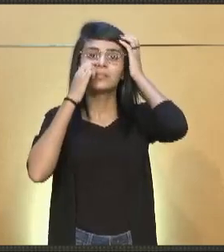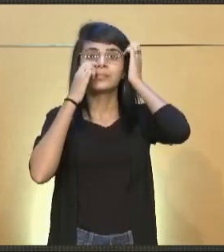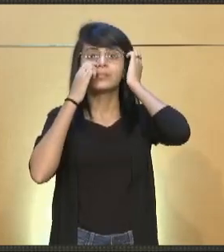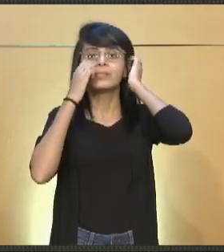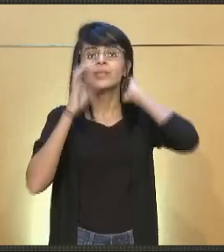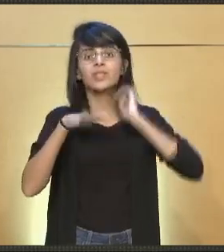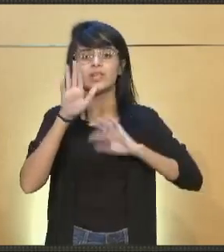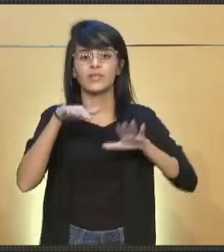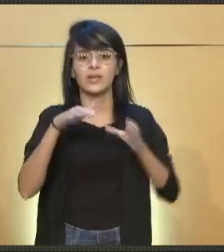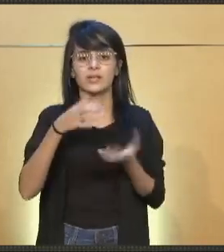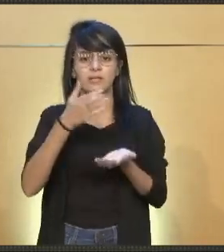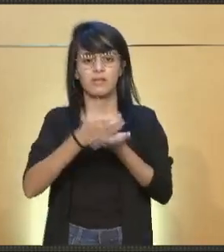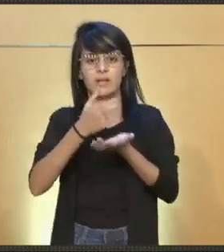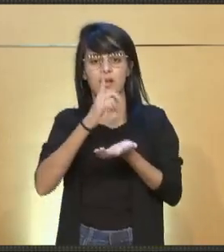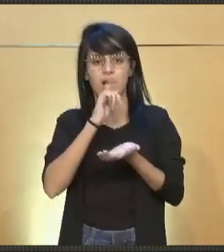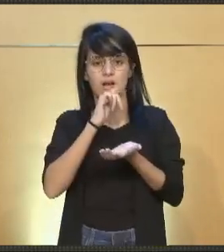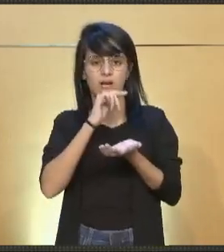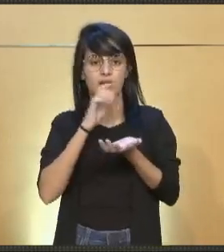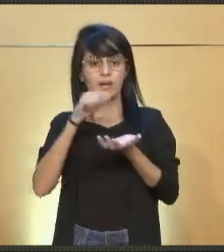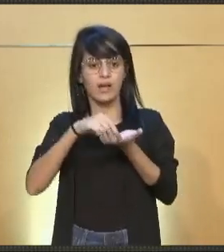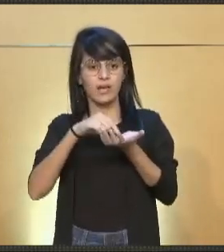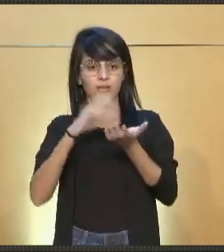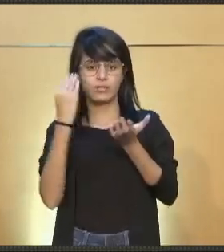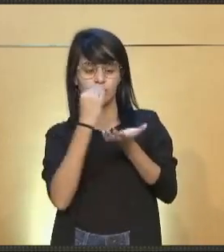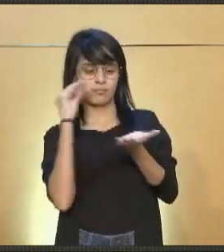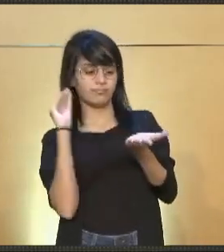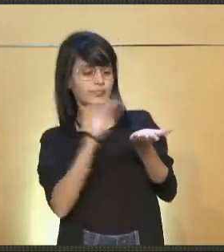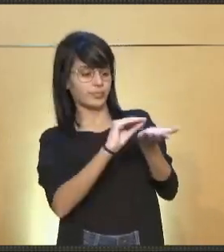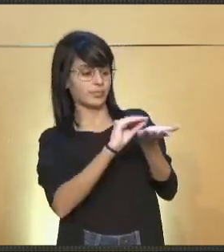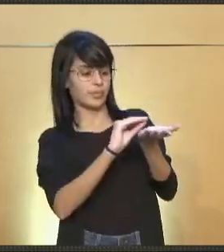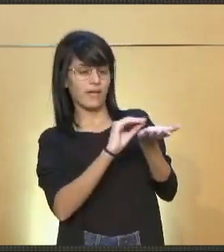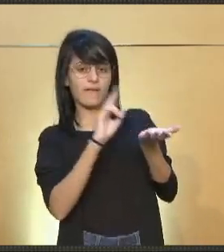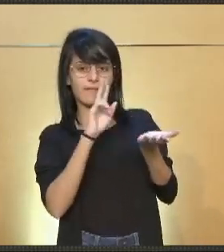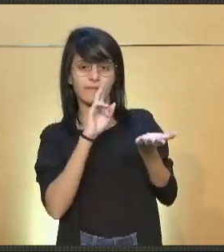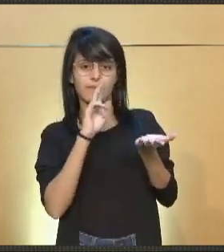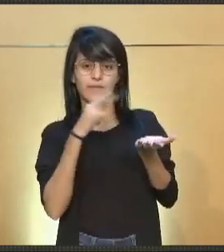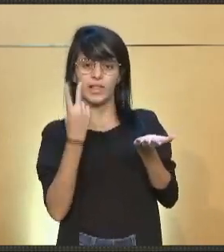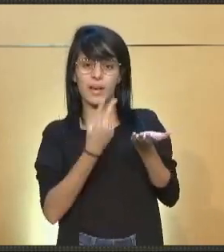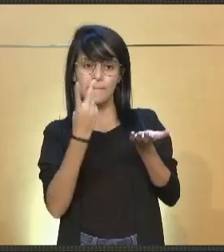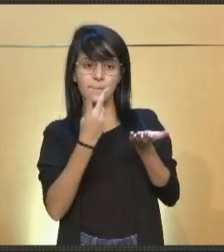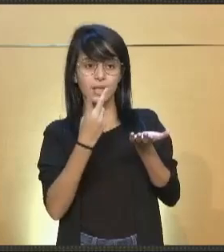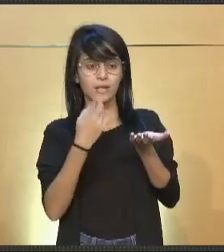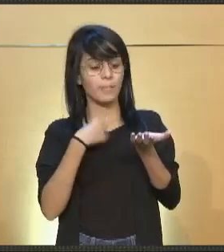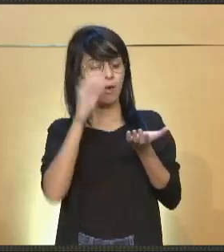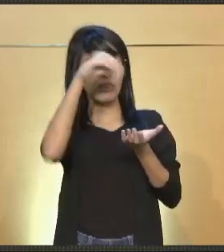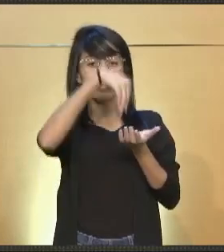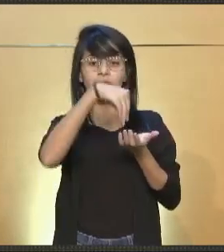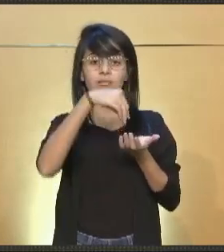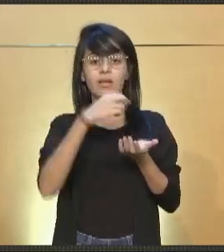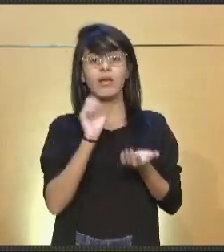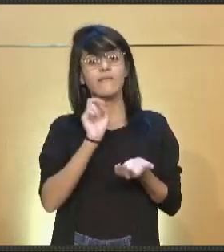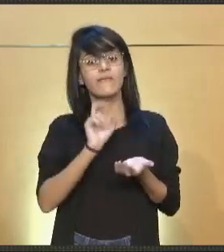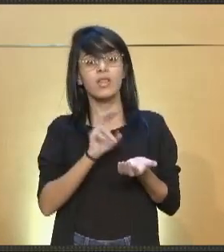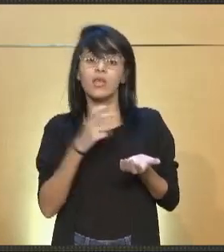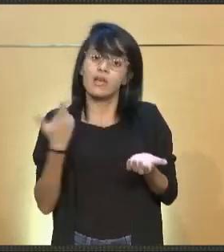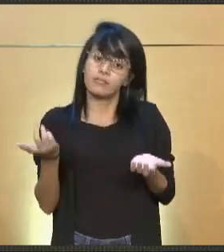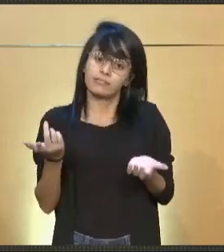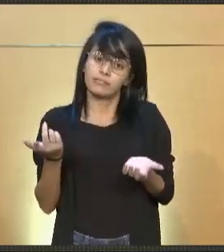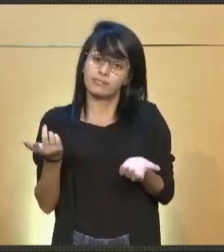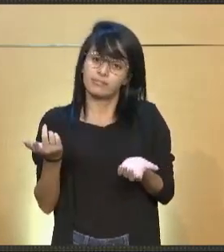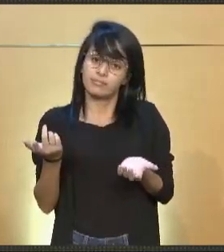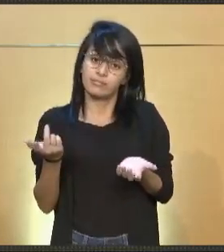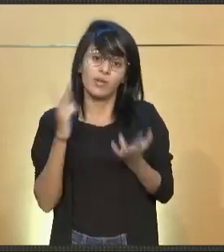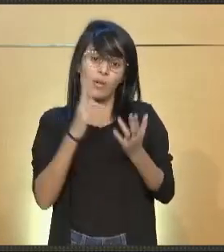vitamina e seja veneno, o pecado continua sendo pecado e não vai mudar essa questão. Aos olhos de Deus, vivemos